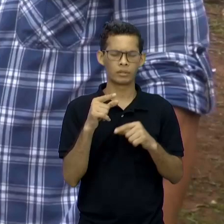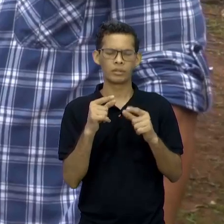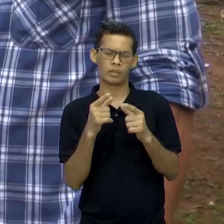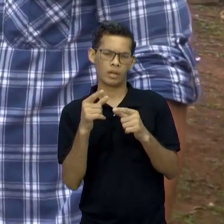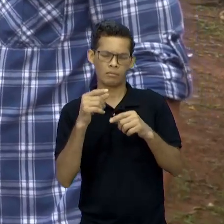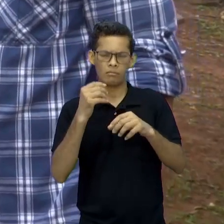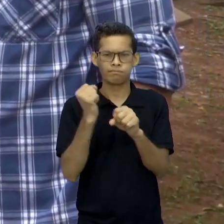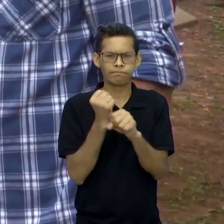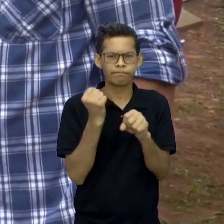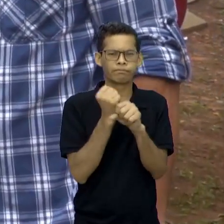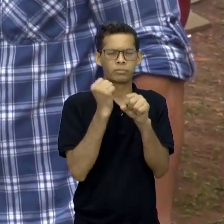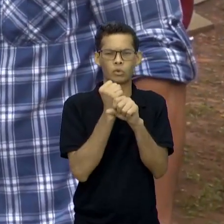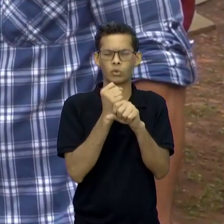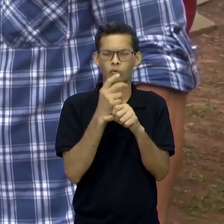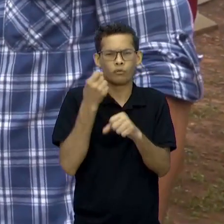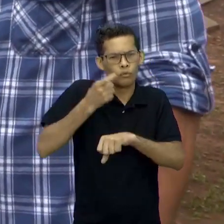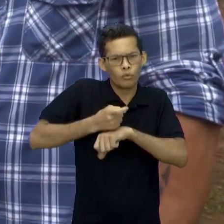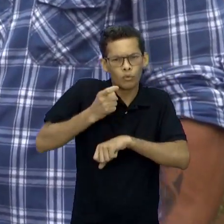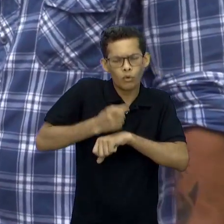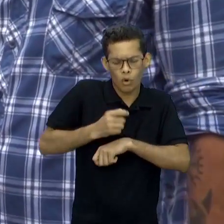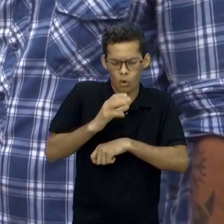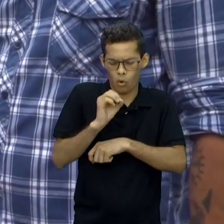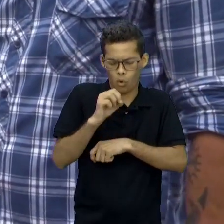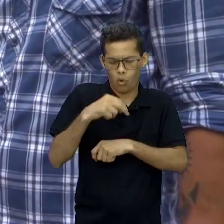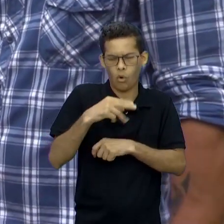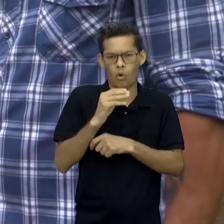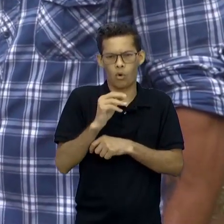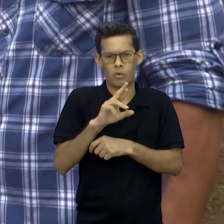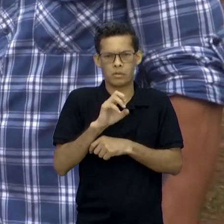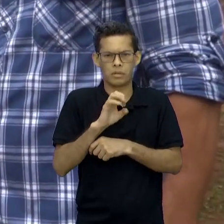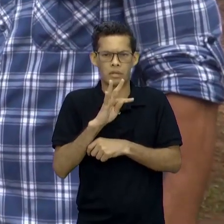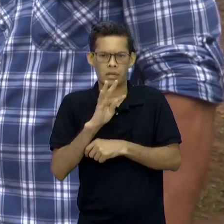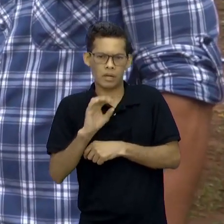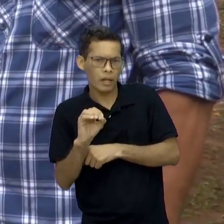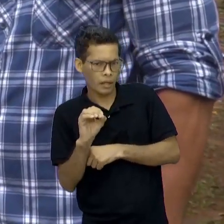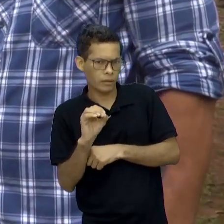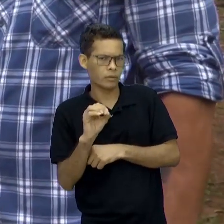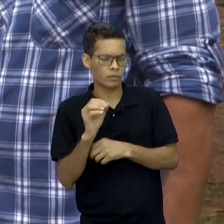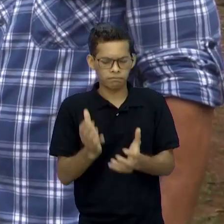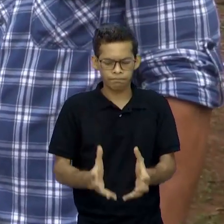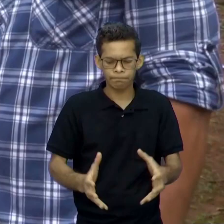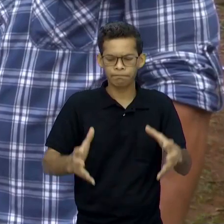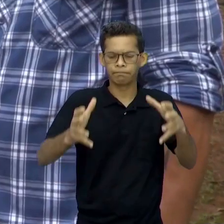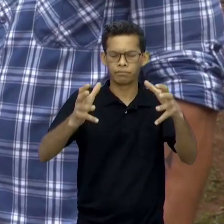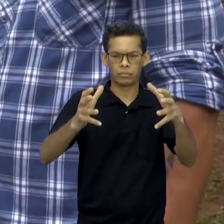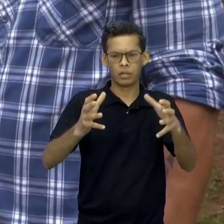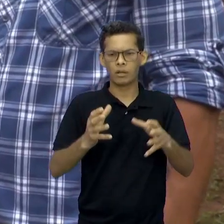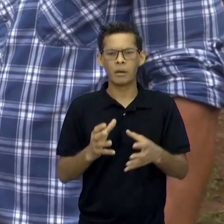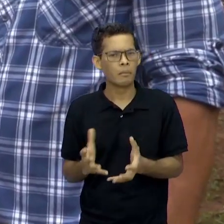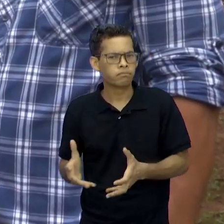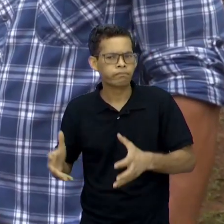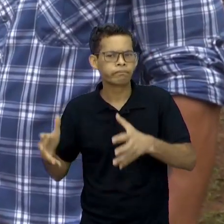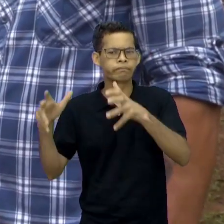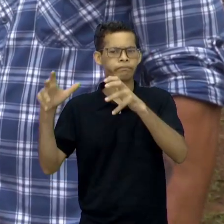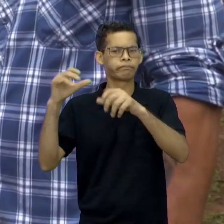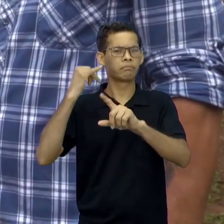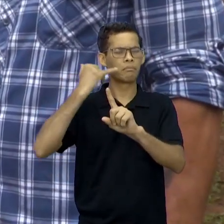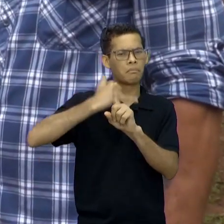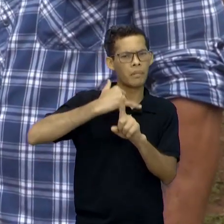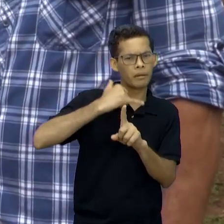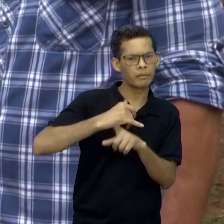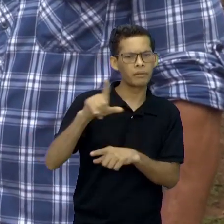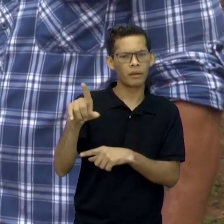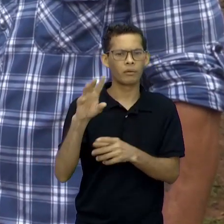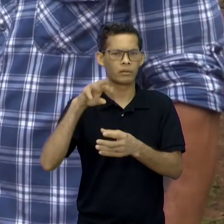na vertical, na horizontal, com diâmetros diferentes, tubulações metálicas que servem para passagem